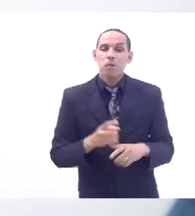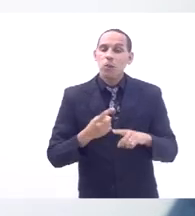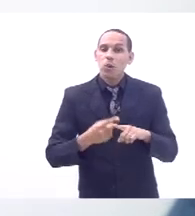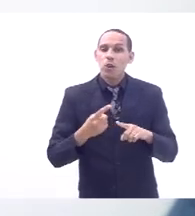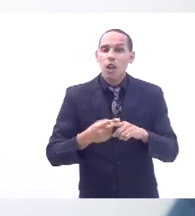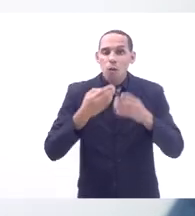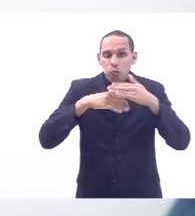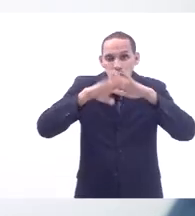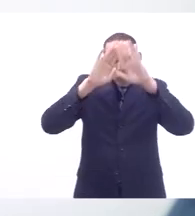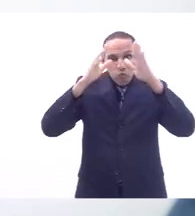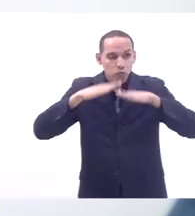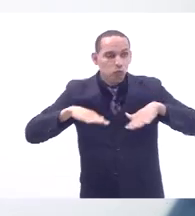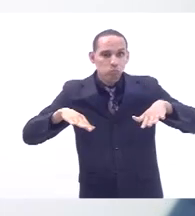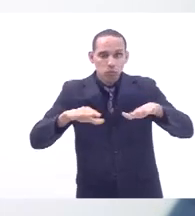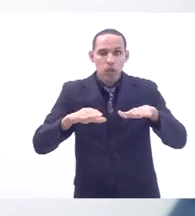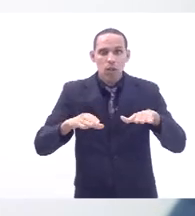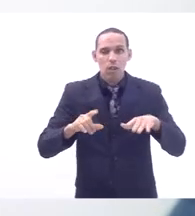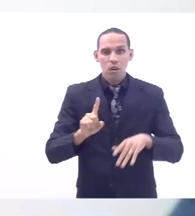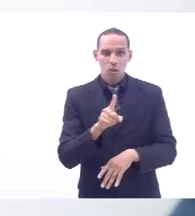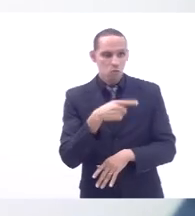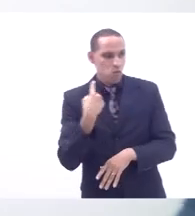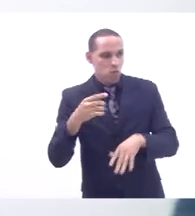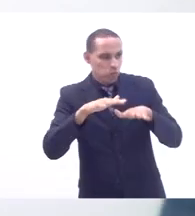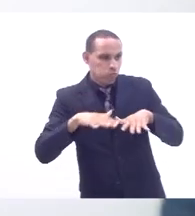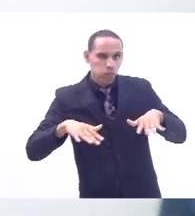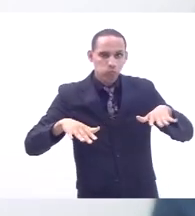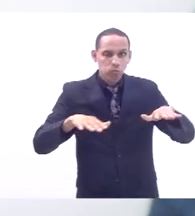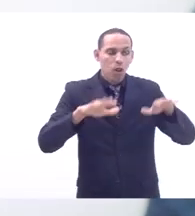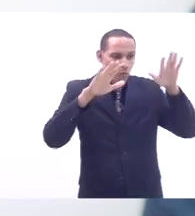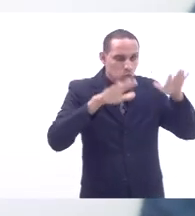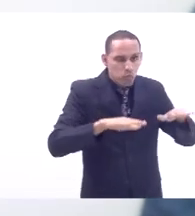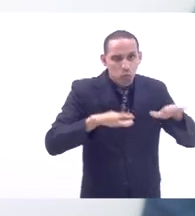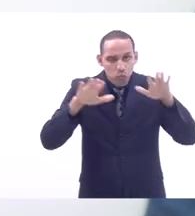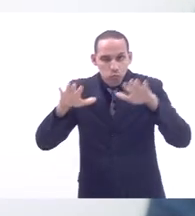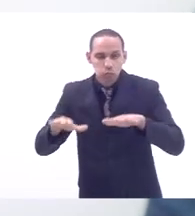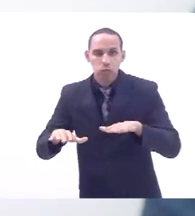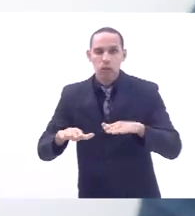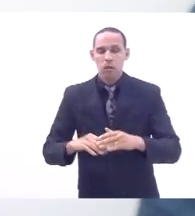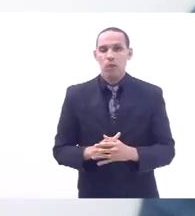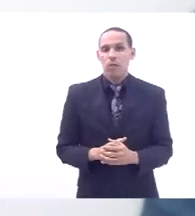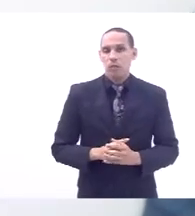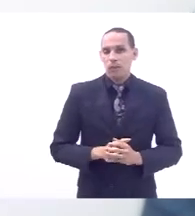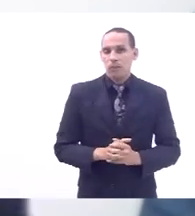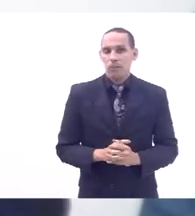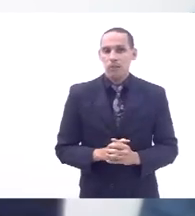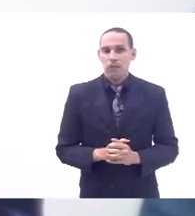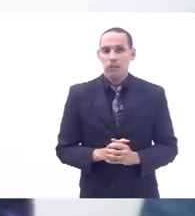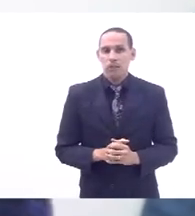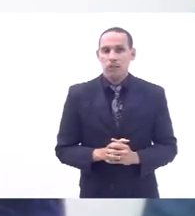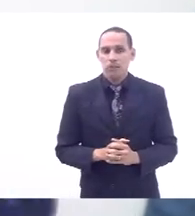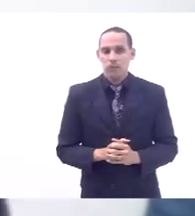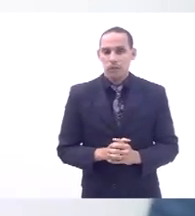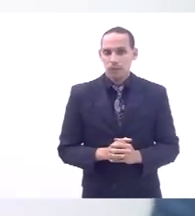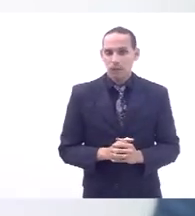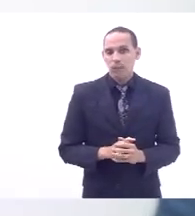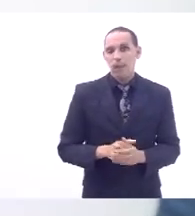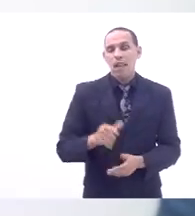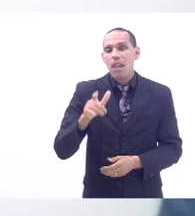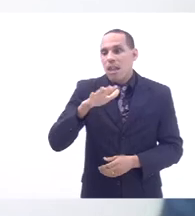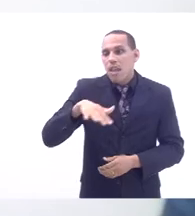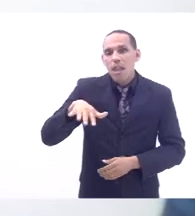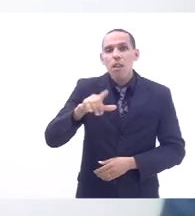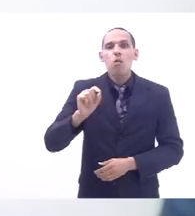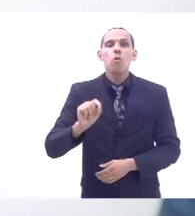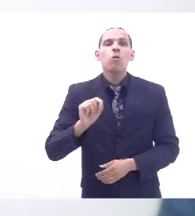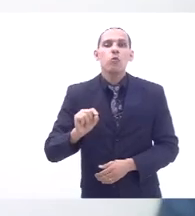os orixá que cultuamos, ori won ni oje oloje oba won. O ori deles é seu o